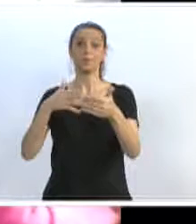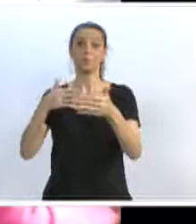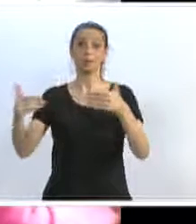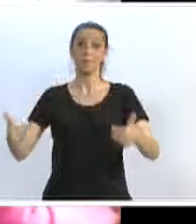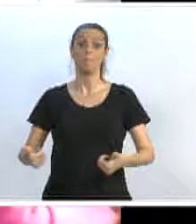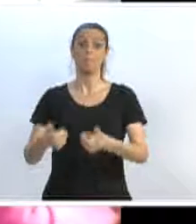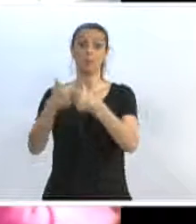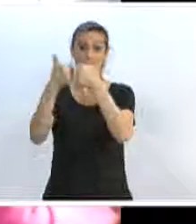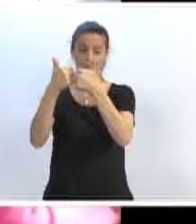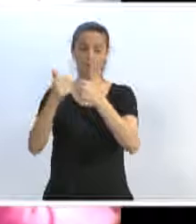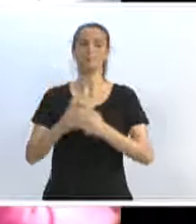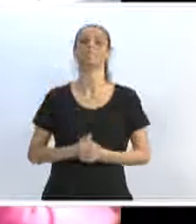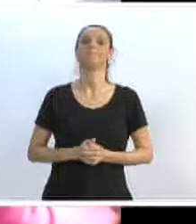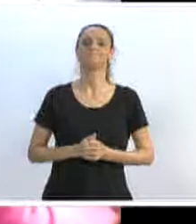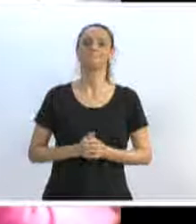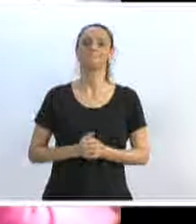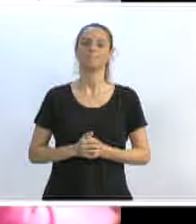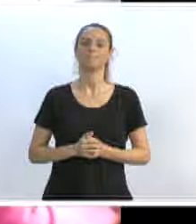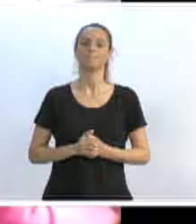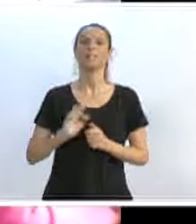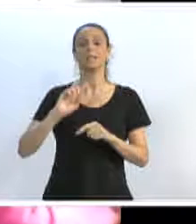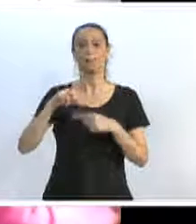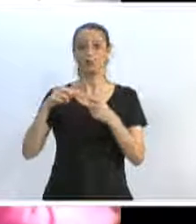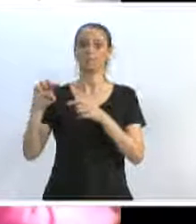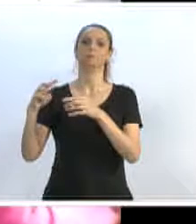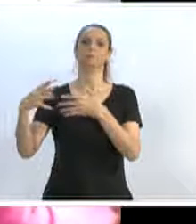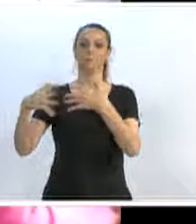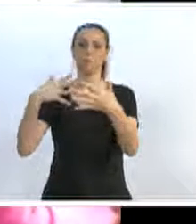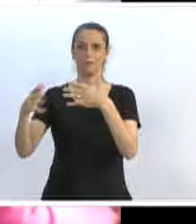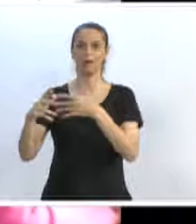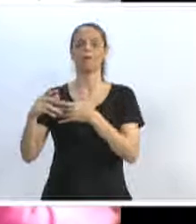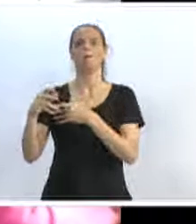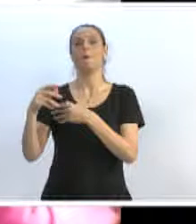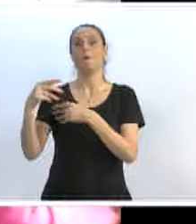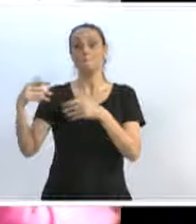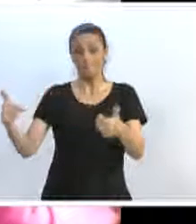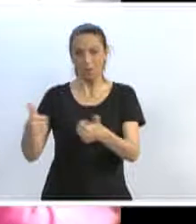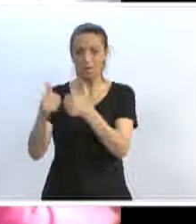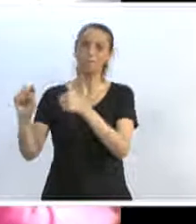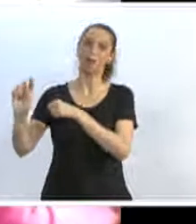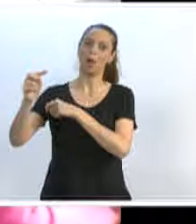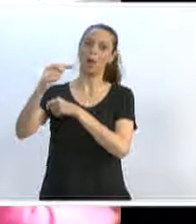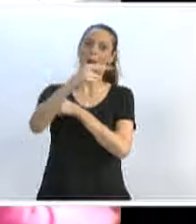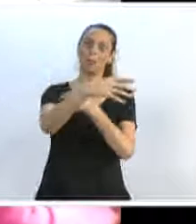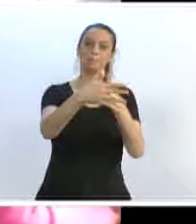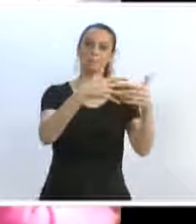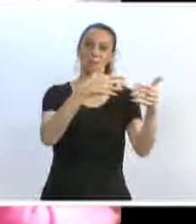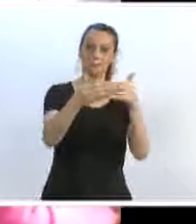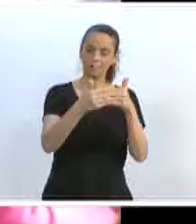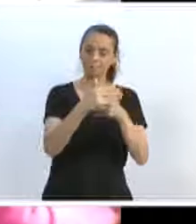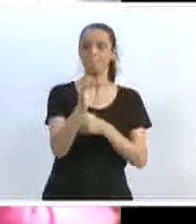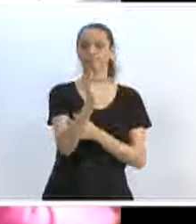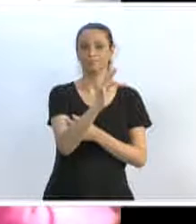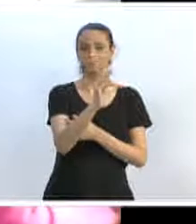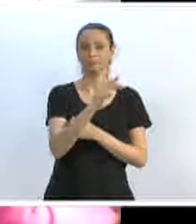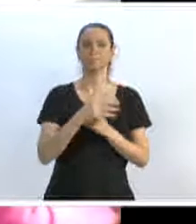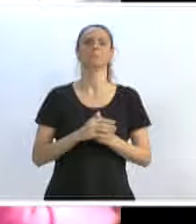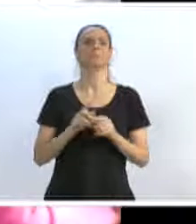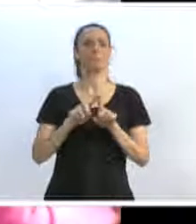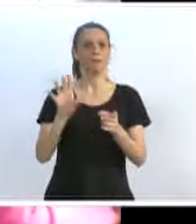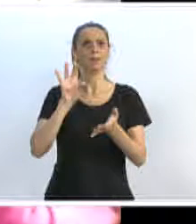juntamente, logo vai ao terminal Fonte. Os ônibus estão superlotados.